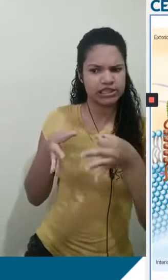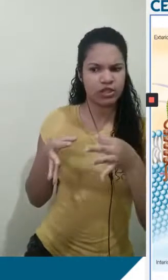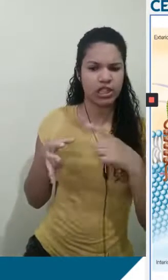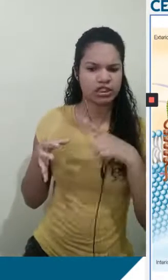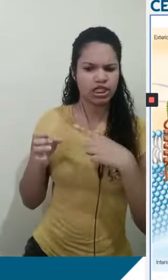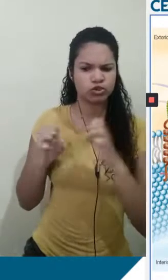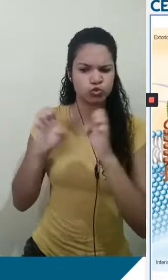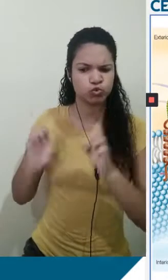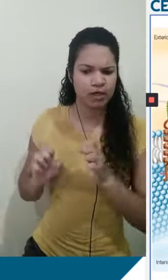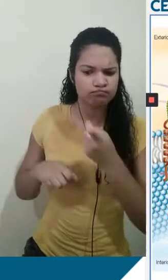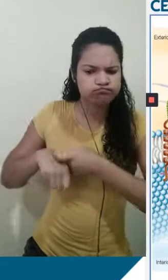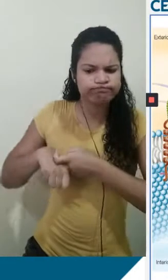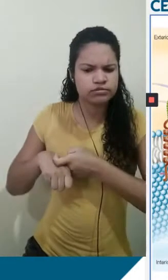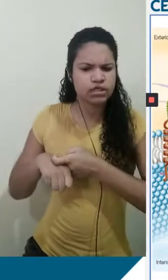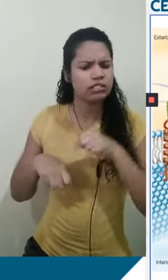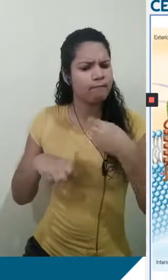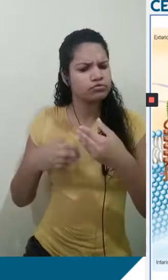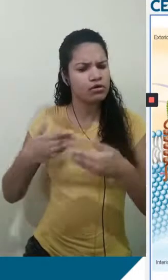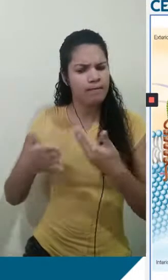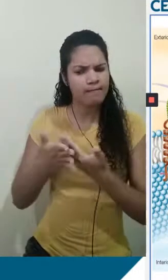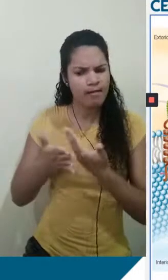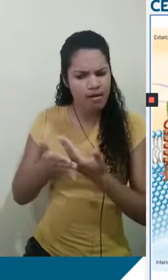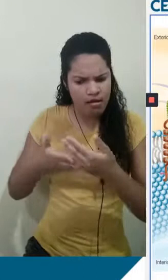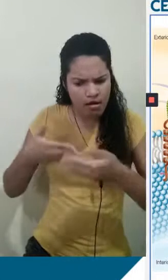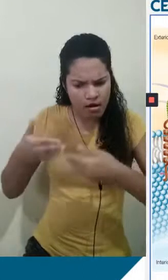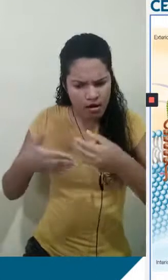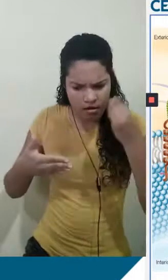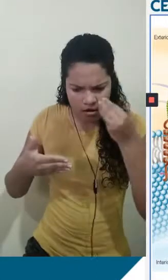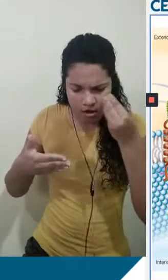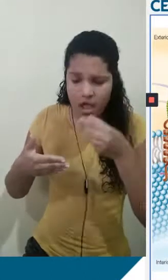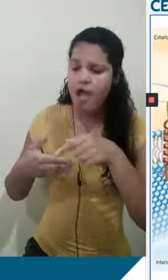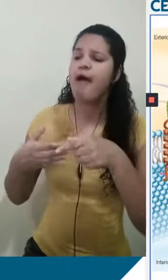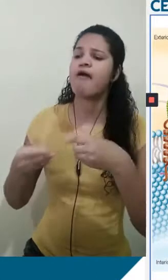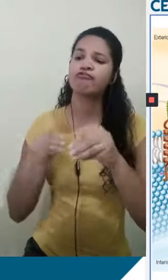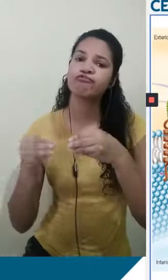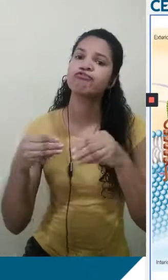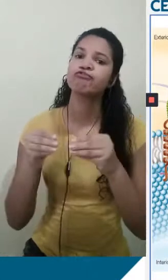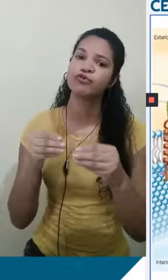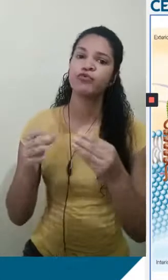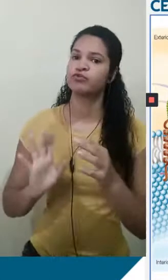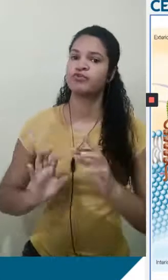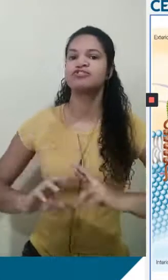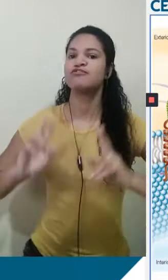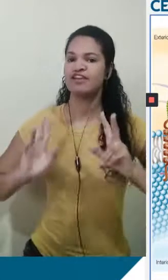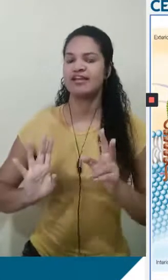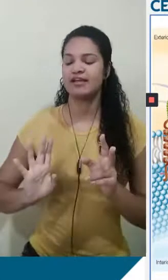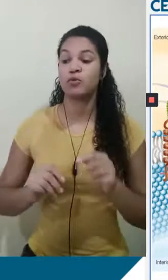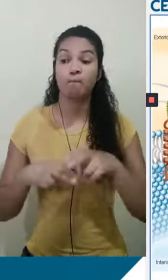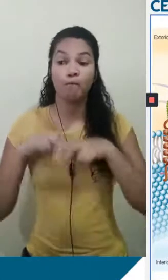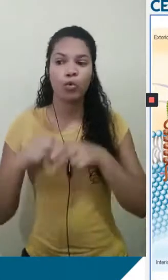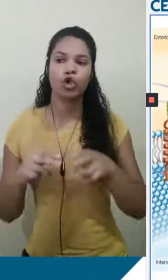terminologia de mosaico fluida, graças à composição